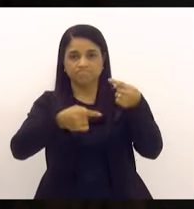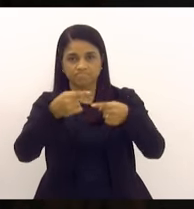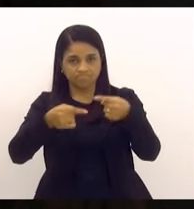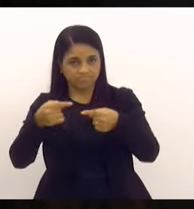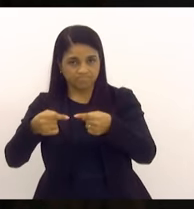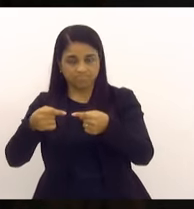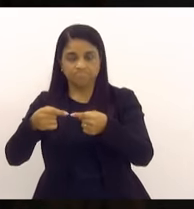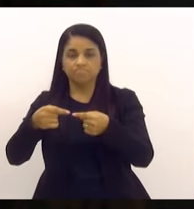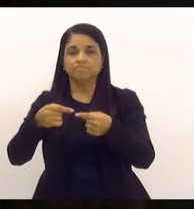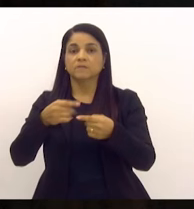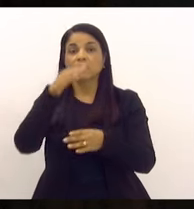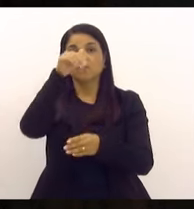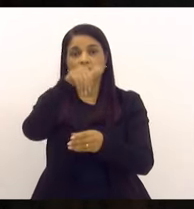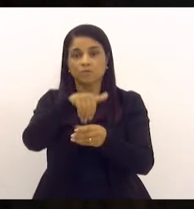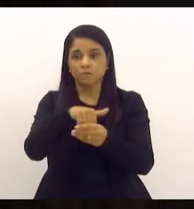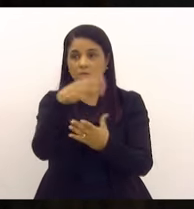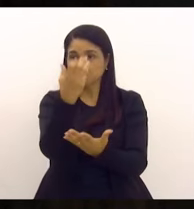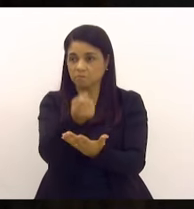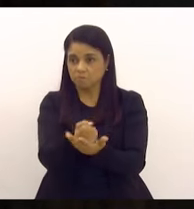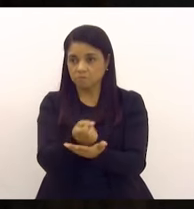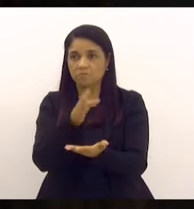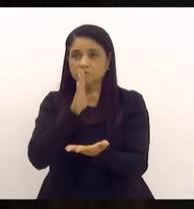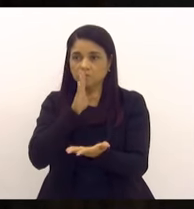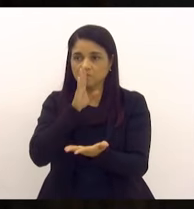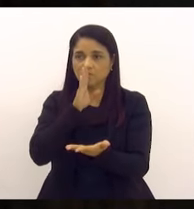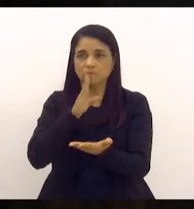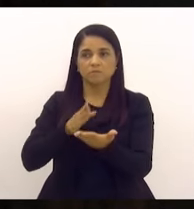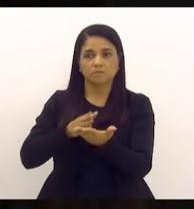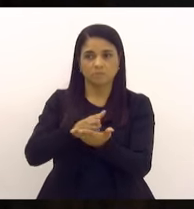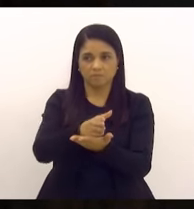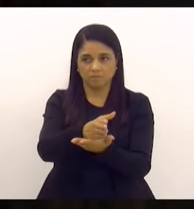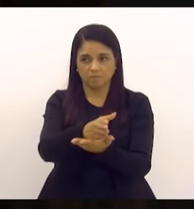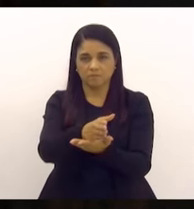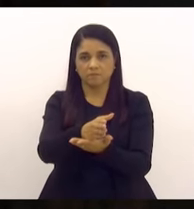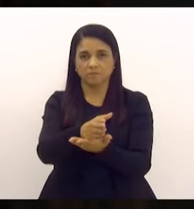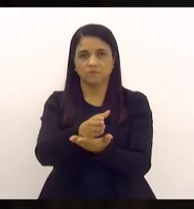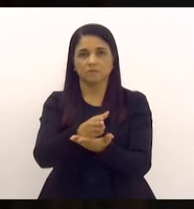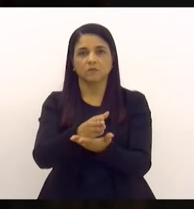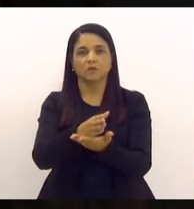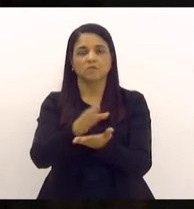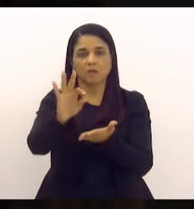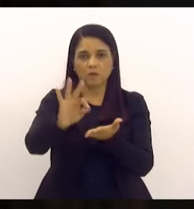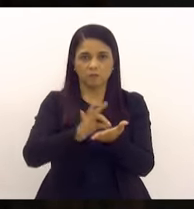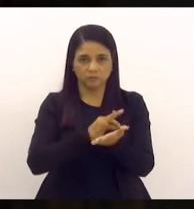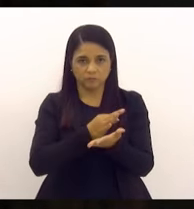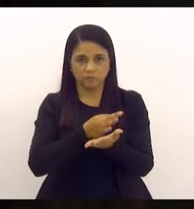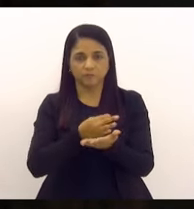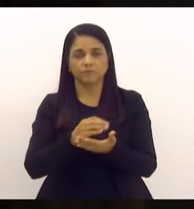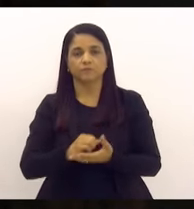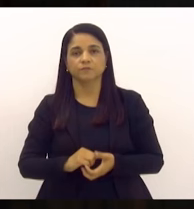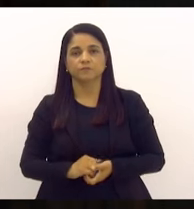encerrada a discussão. Em votação, senhores que aprovam, permaneçam como estão. Aprovado, vai autógrafo.